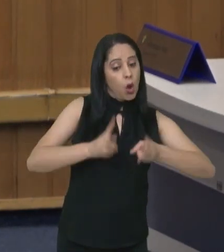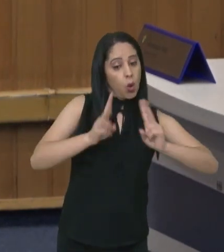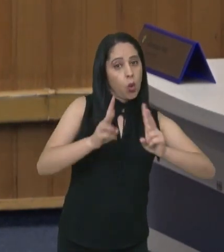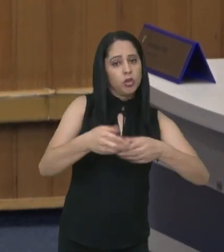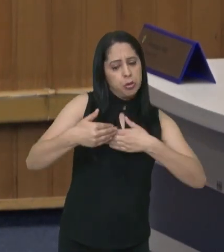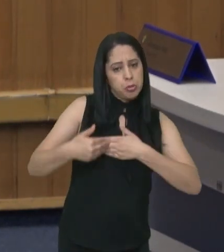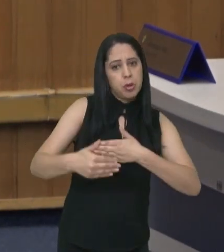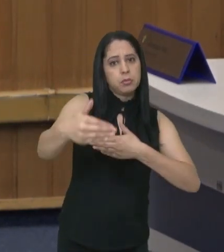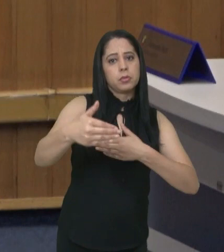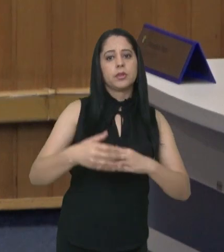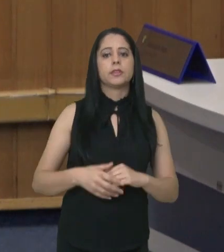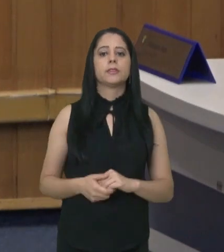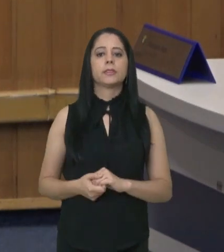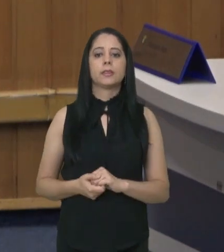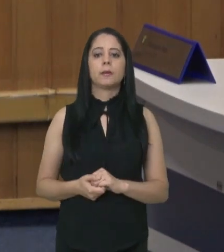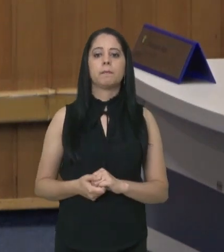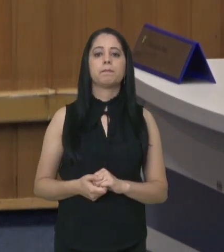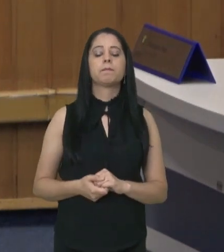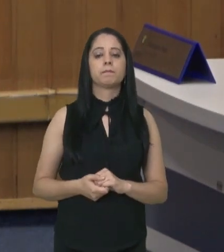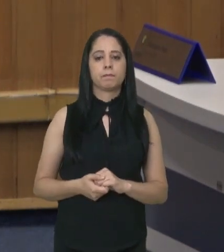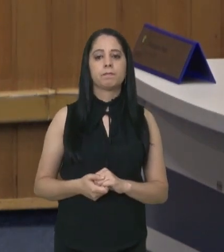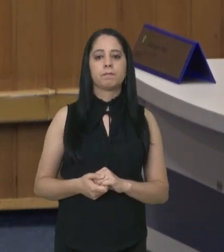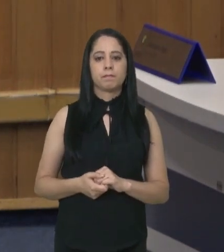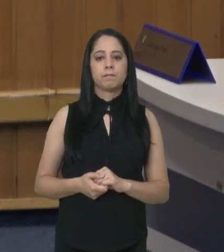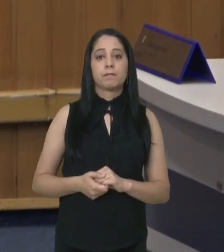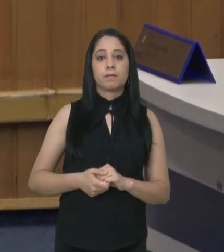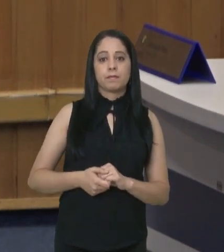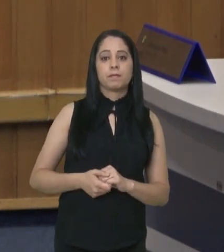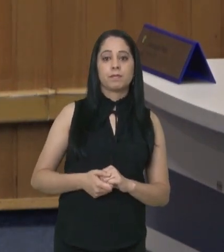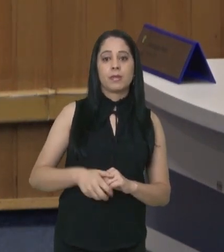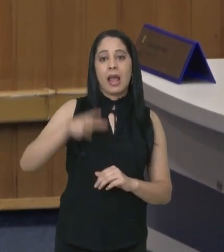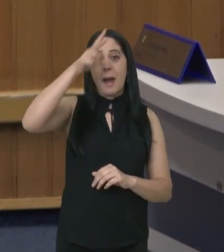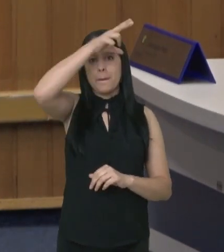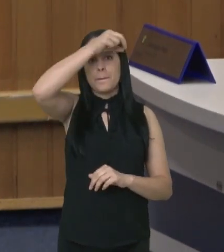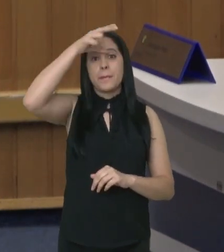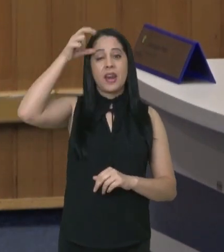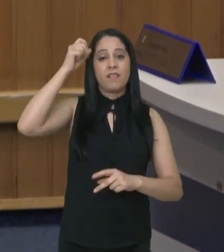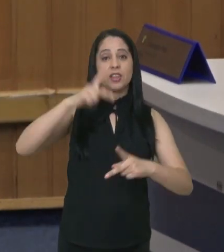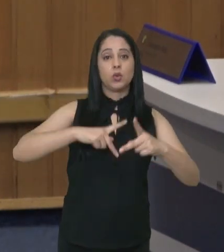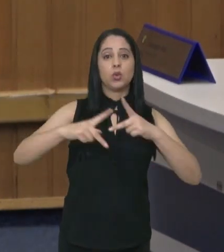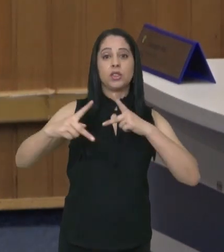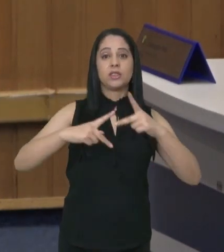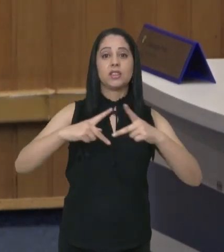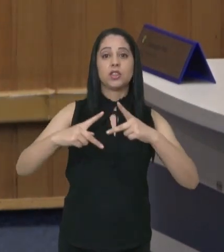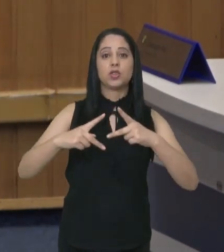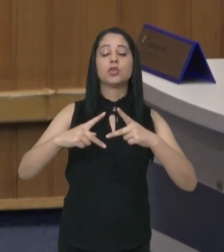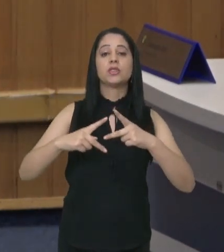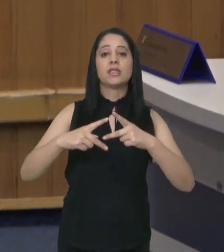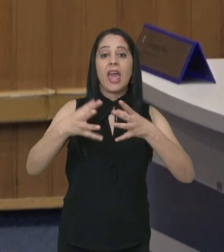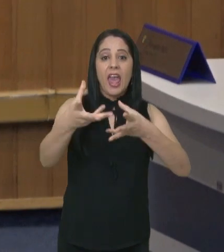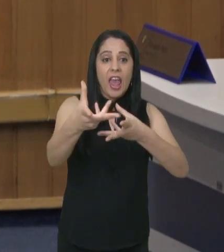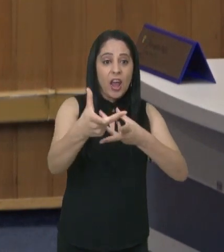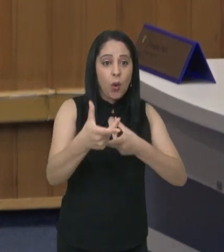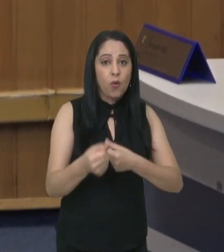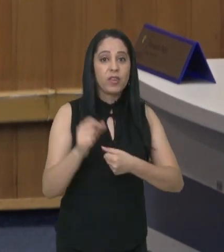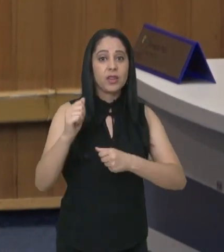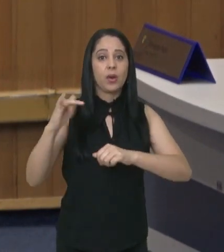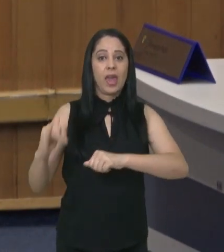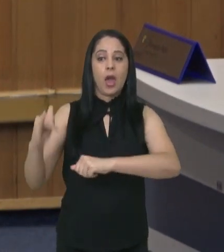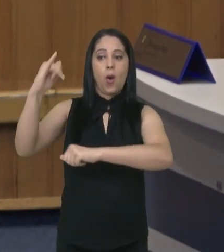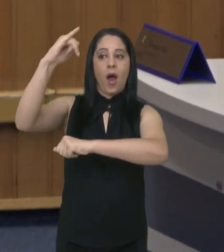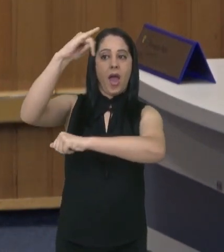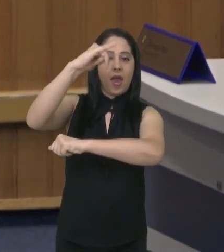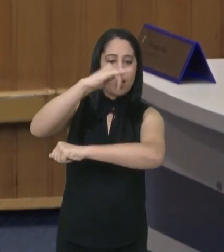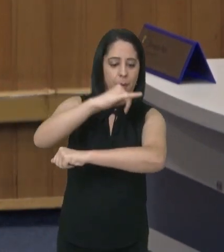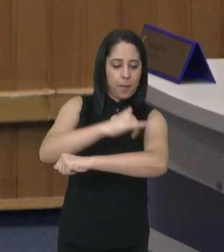convida para a cerimônia de início da operação da nova concessionária do aeroporto, dia 8 de novembro,